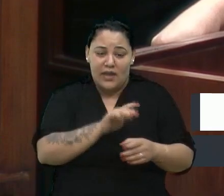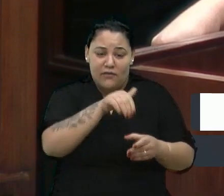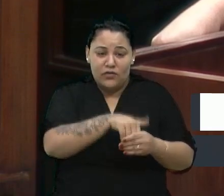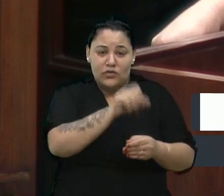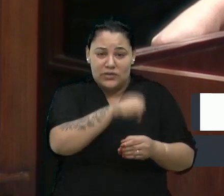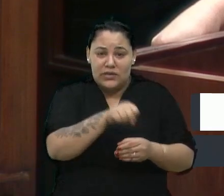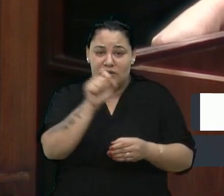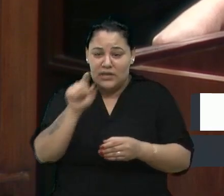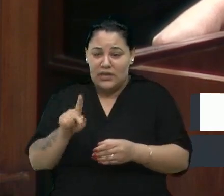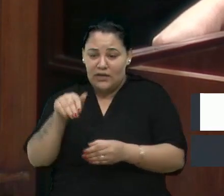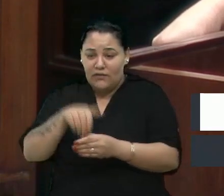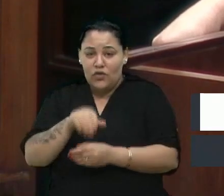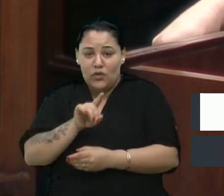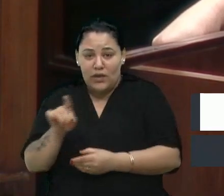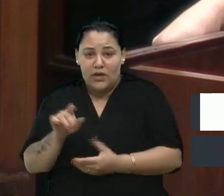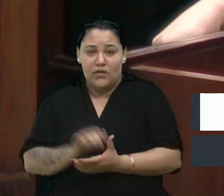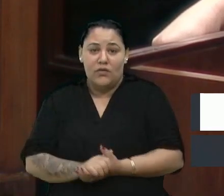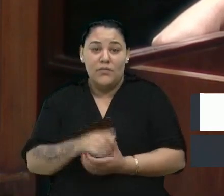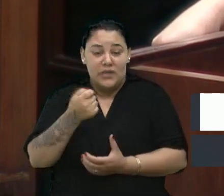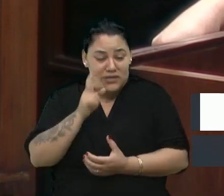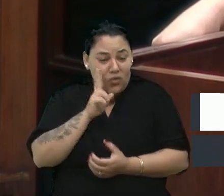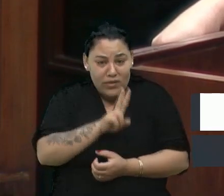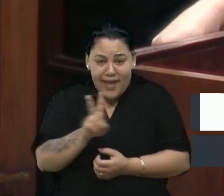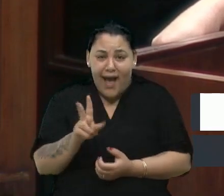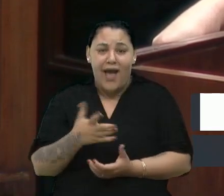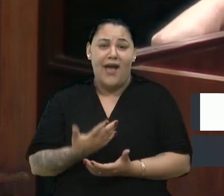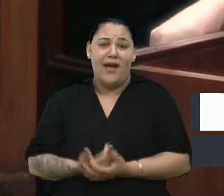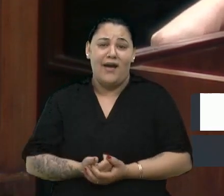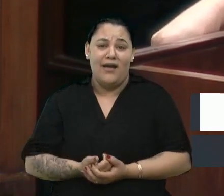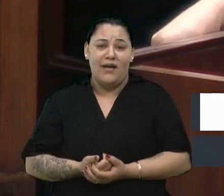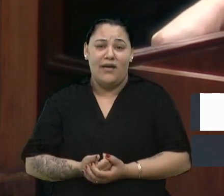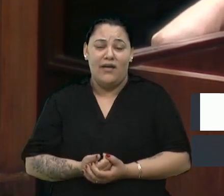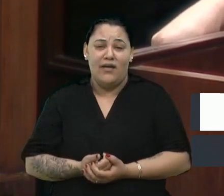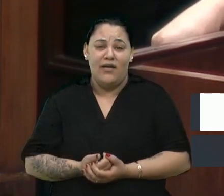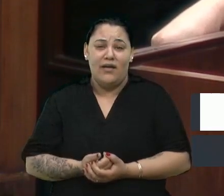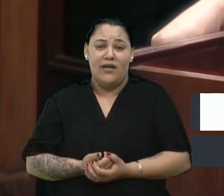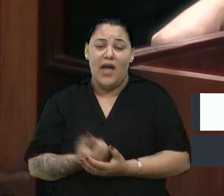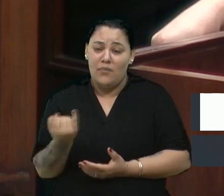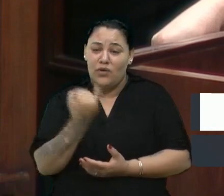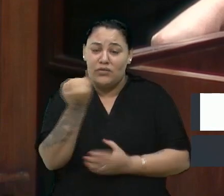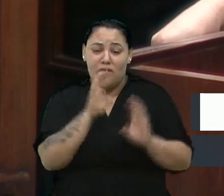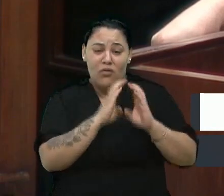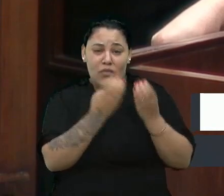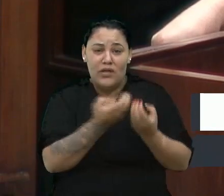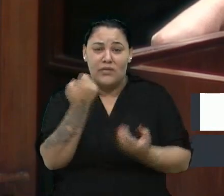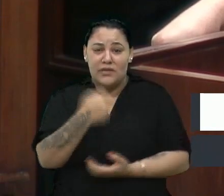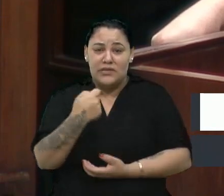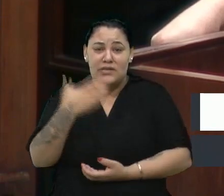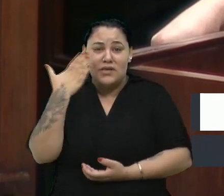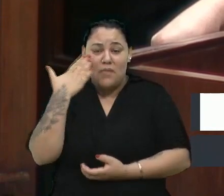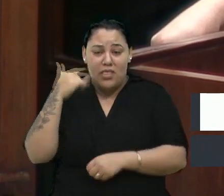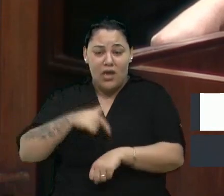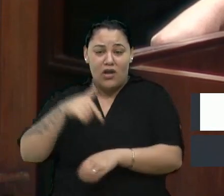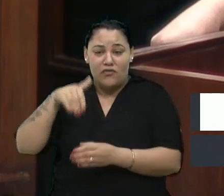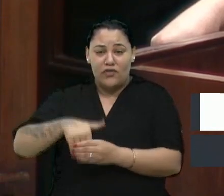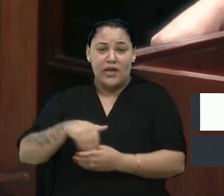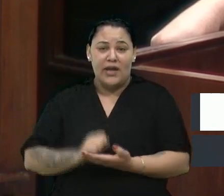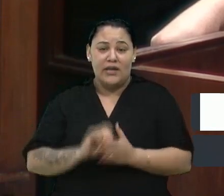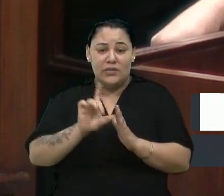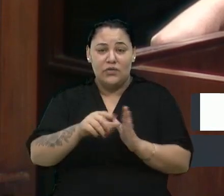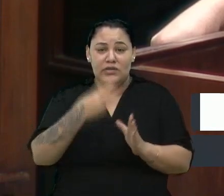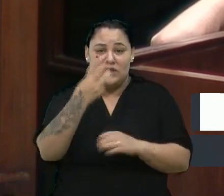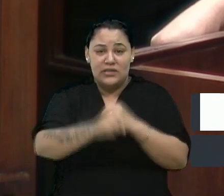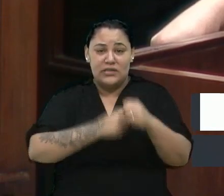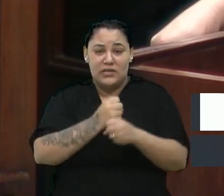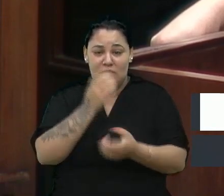não. Isso sim que é importante. Isso é que a comunidade tem que saber na hora, depois daqui 3 anos e meio, para votar